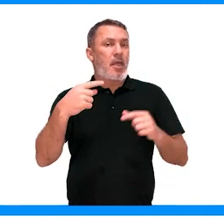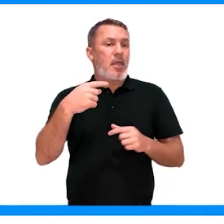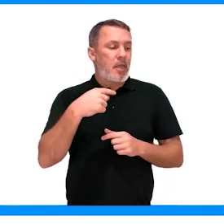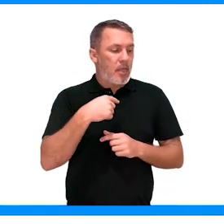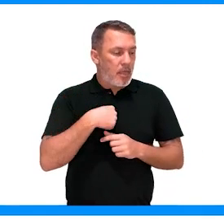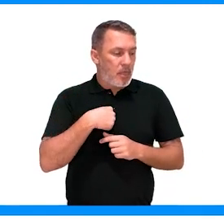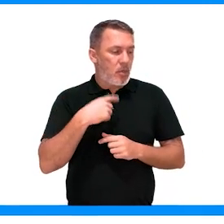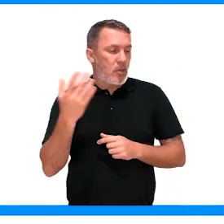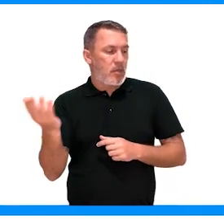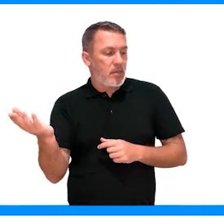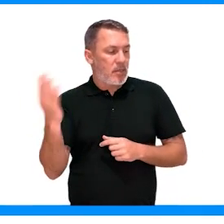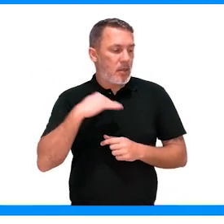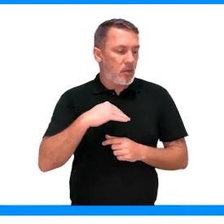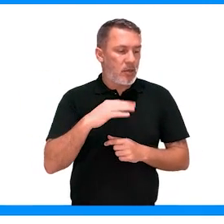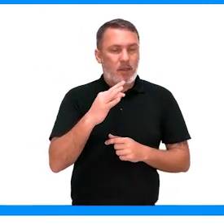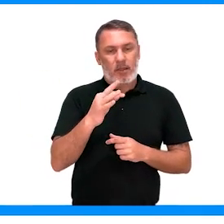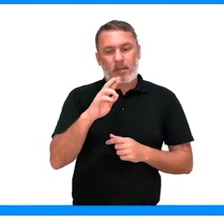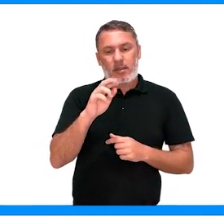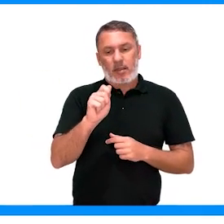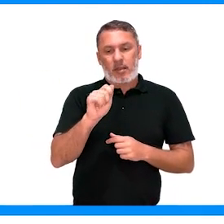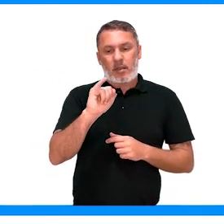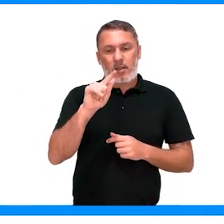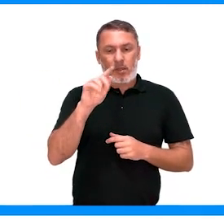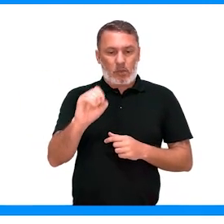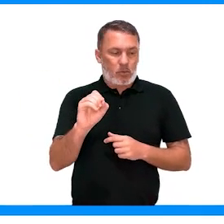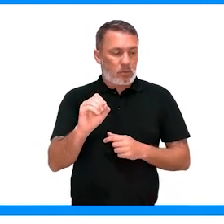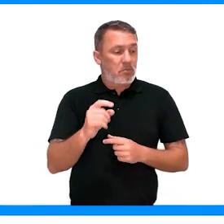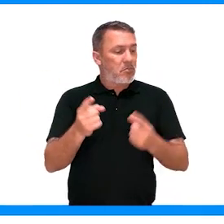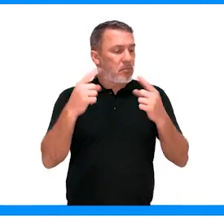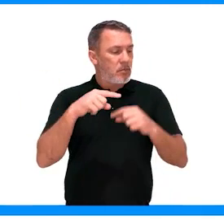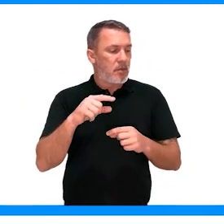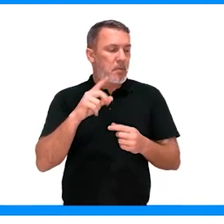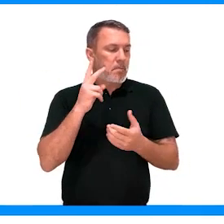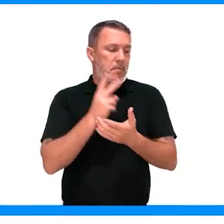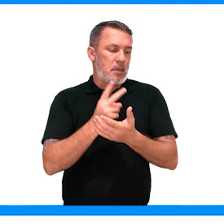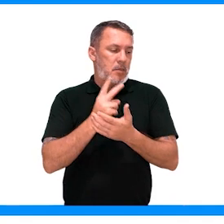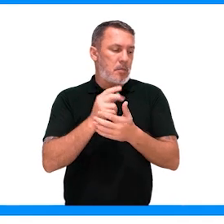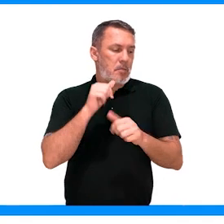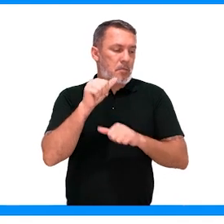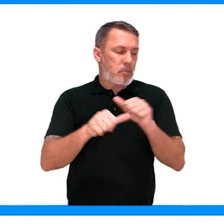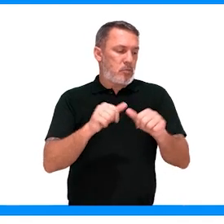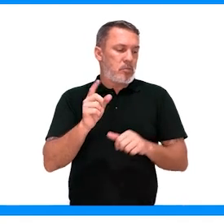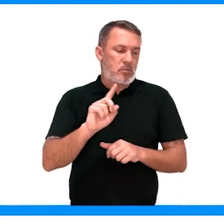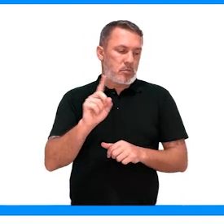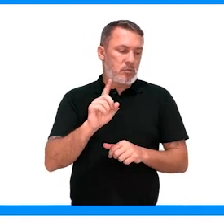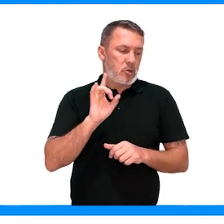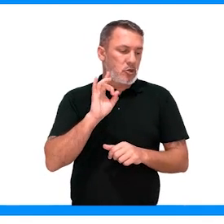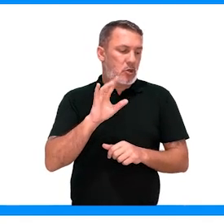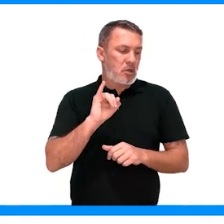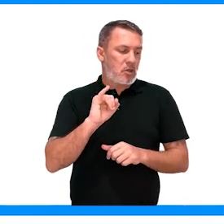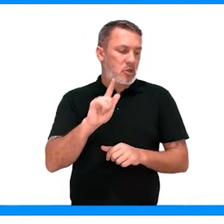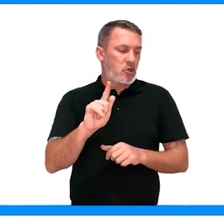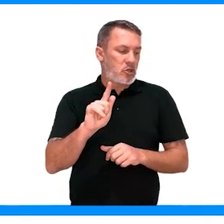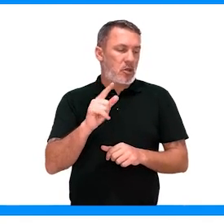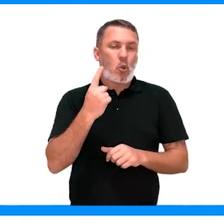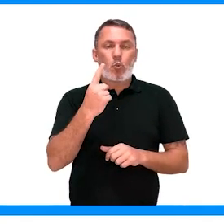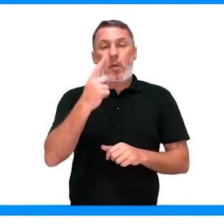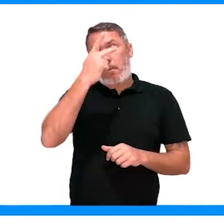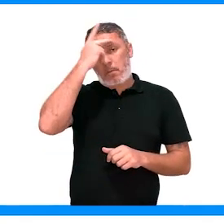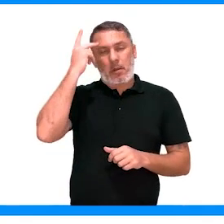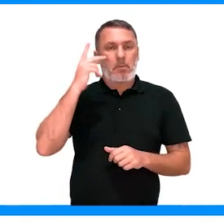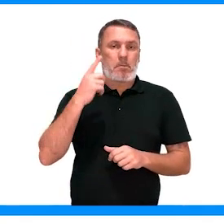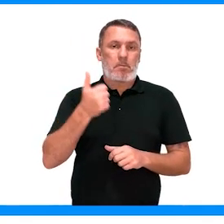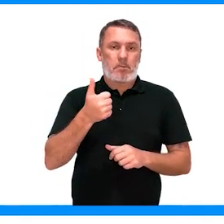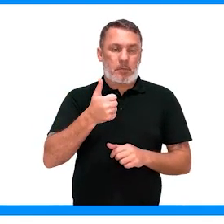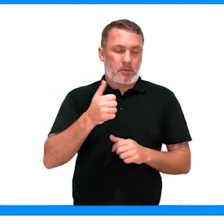verbo é traer e se conjuga assim. Eu traigo, tu traes, ele trae. Nós outros traemos, vós outros